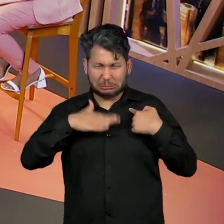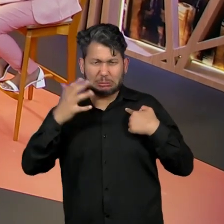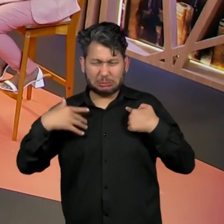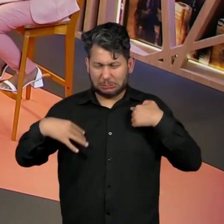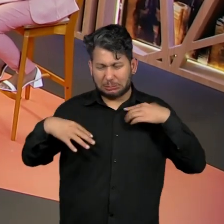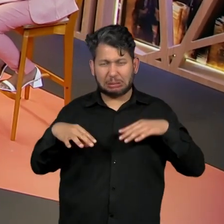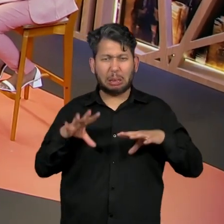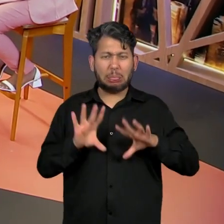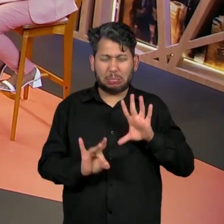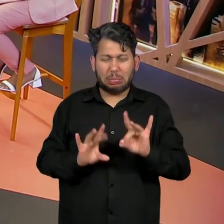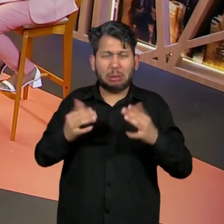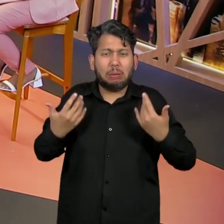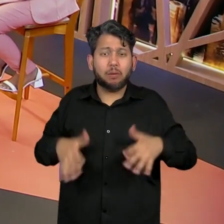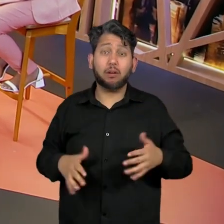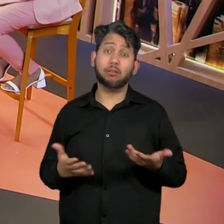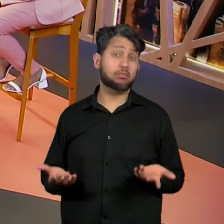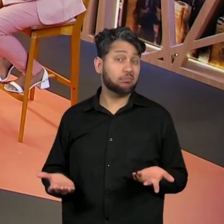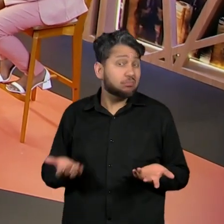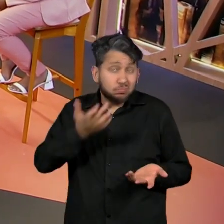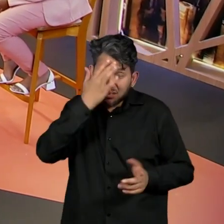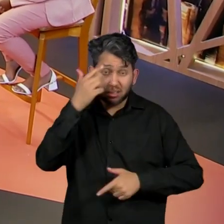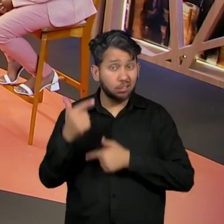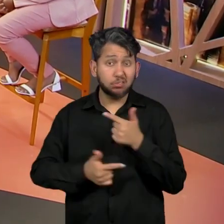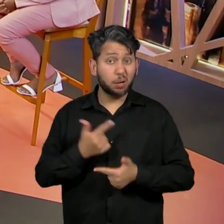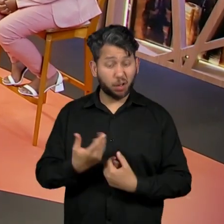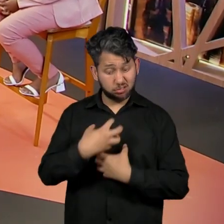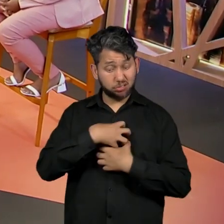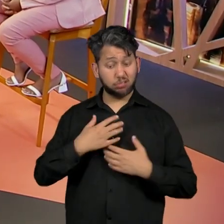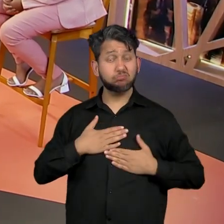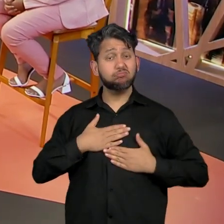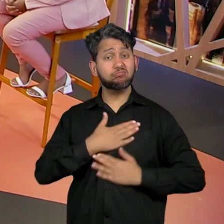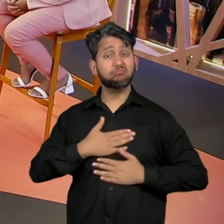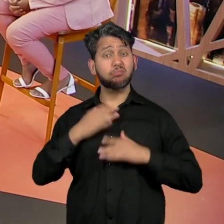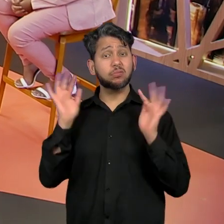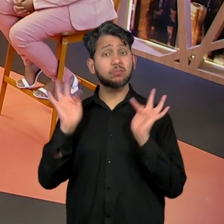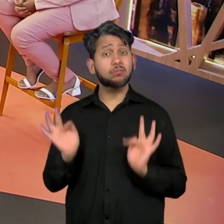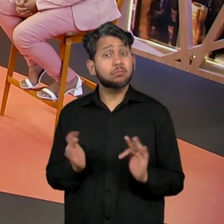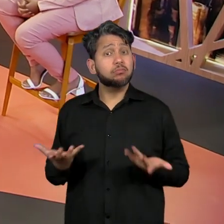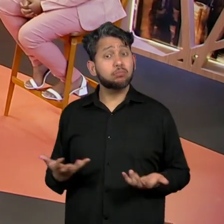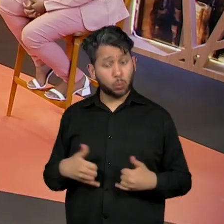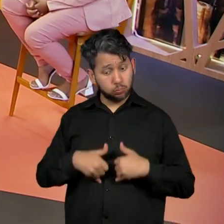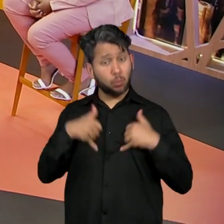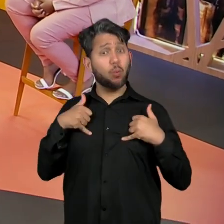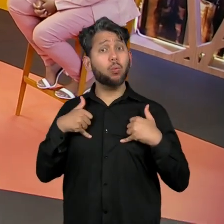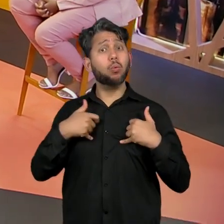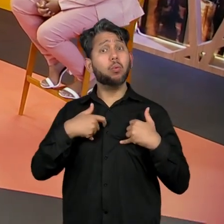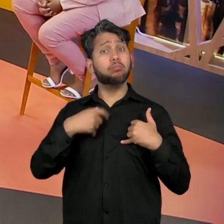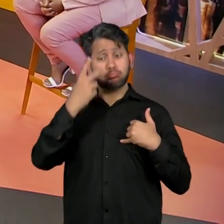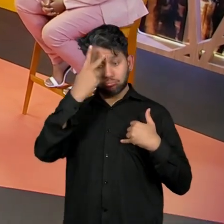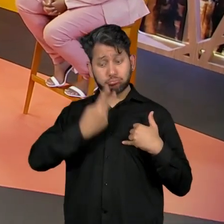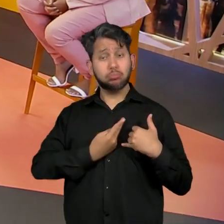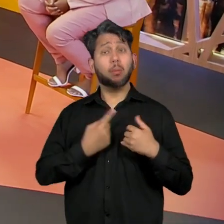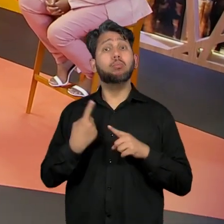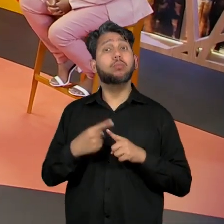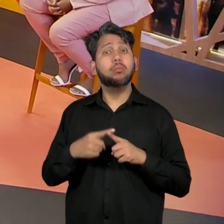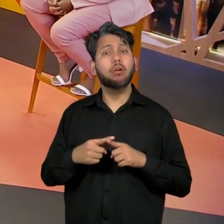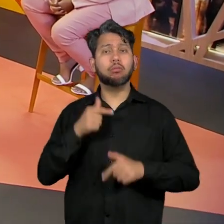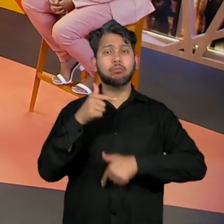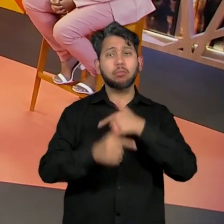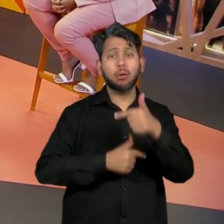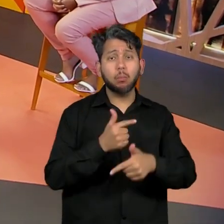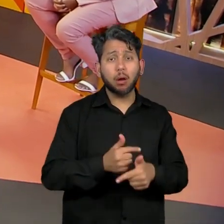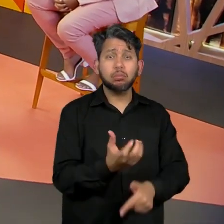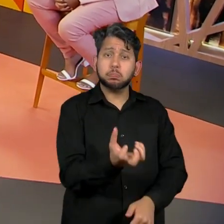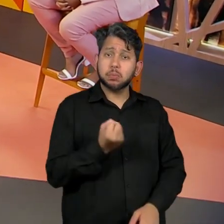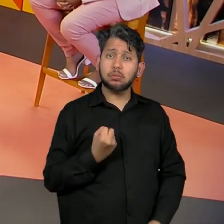começo. Né? E que, na verdade, para elas é motivo de alegria, como a gente viu no vídeo, e traz o sustento da família,